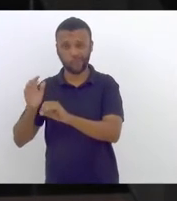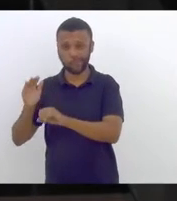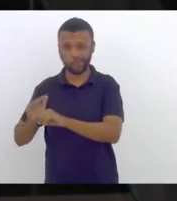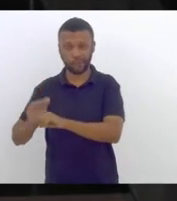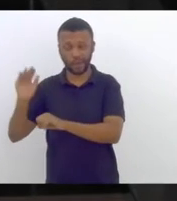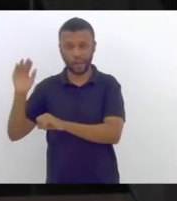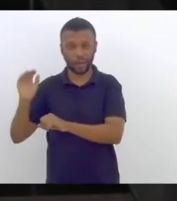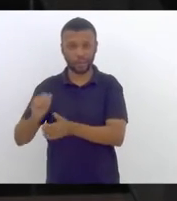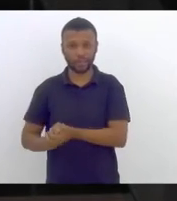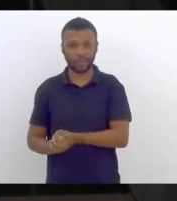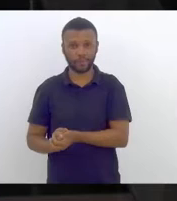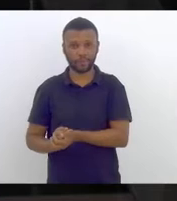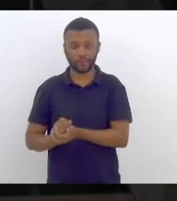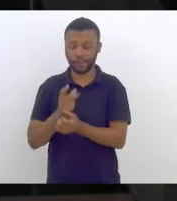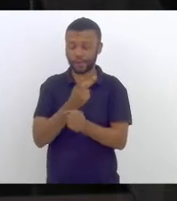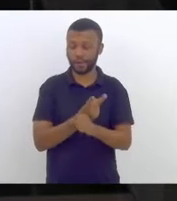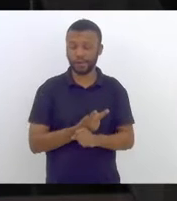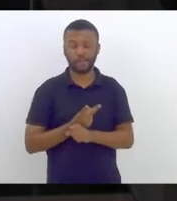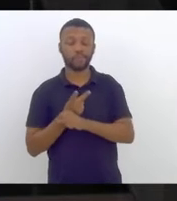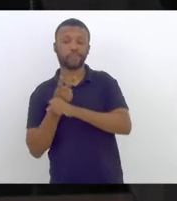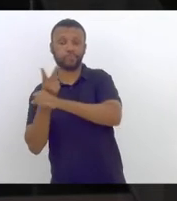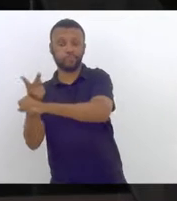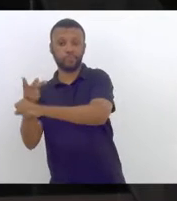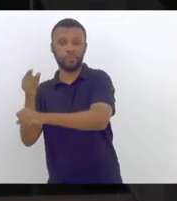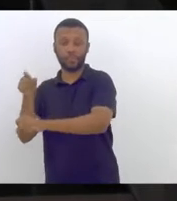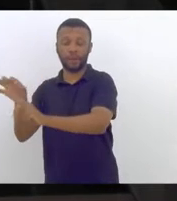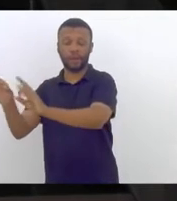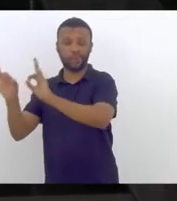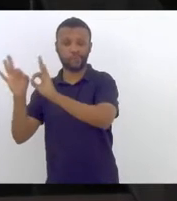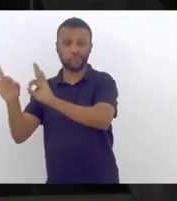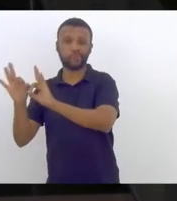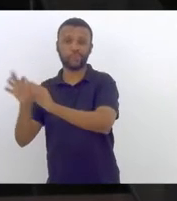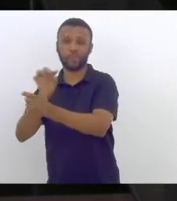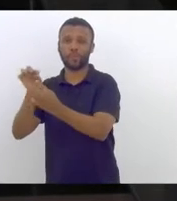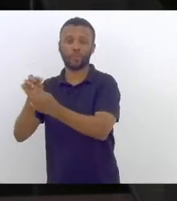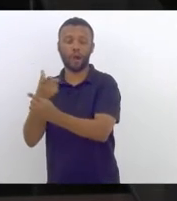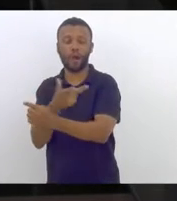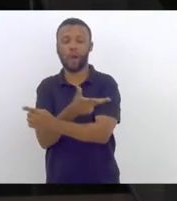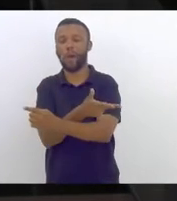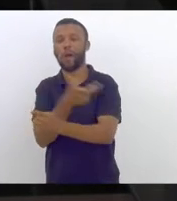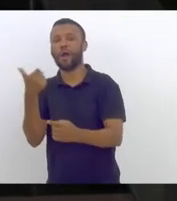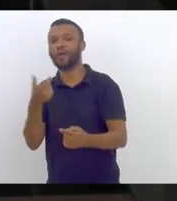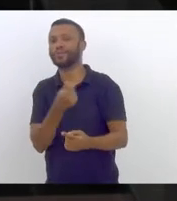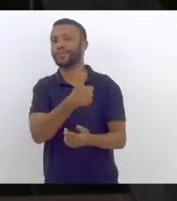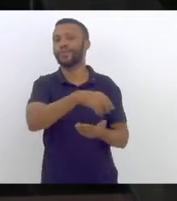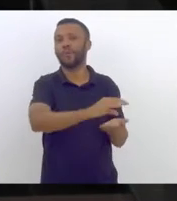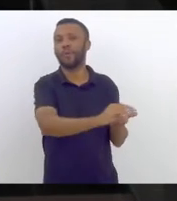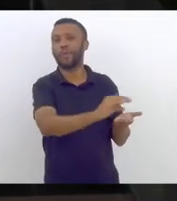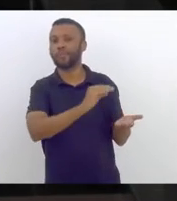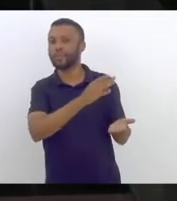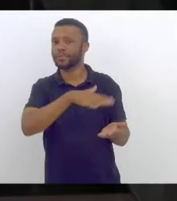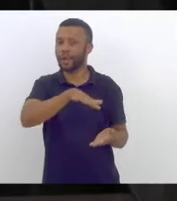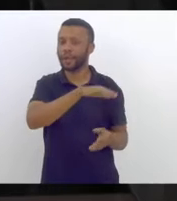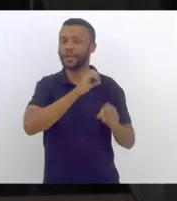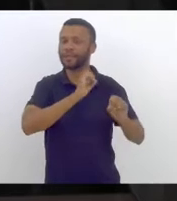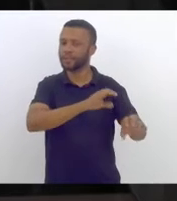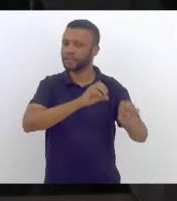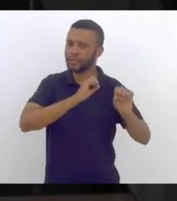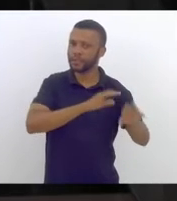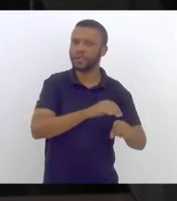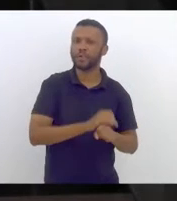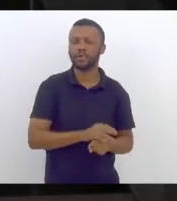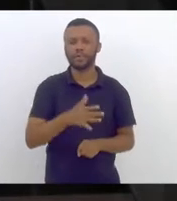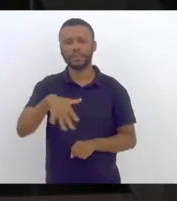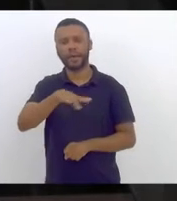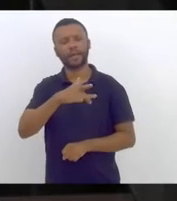aliás, você premia os que mais possuem para tirar dinheiro da educação e da saúde.